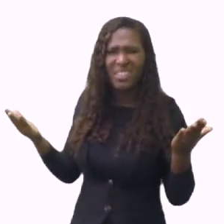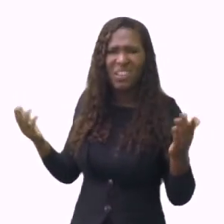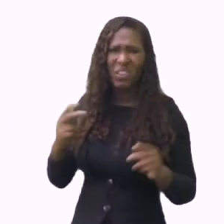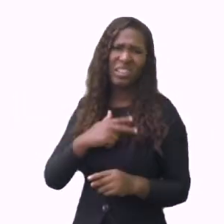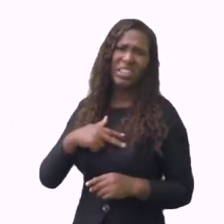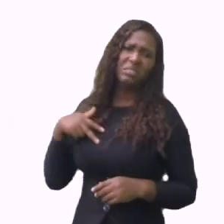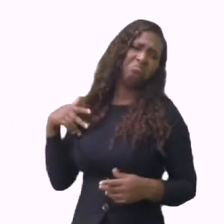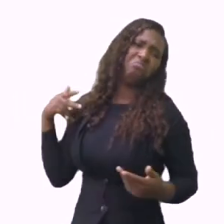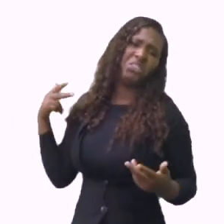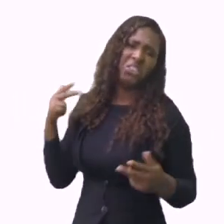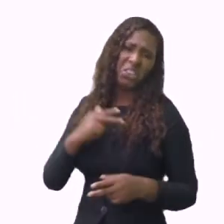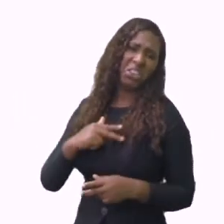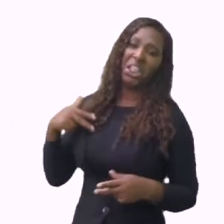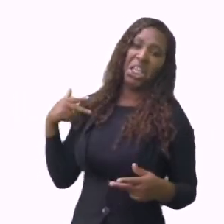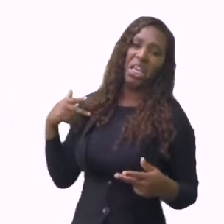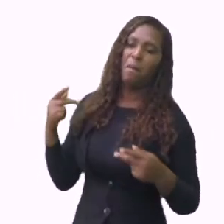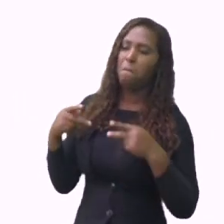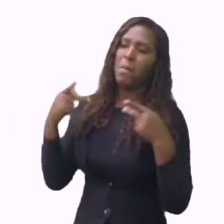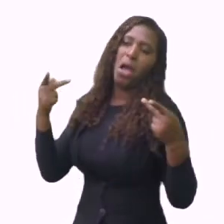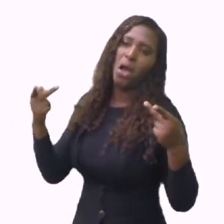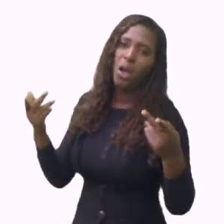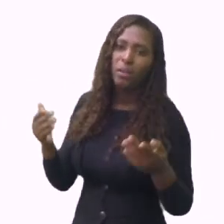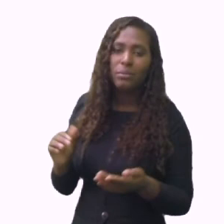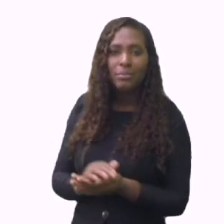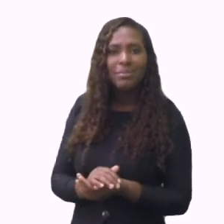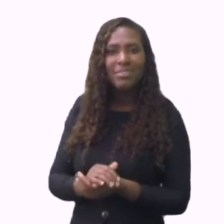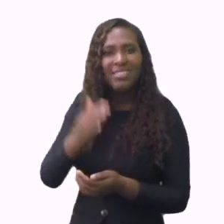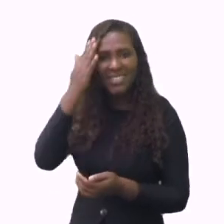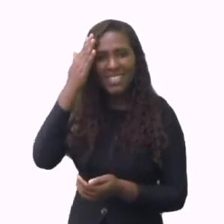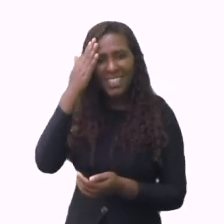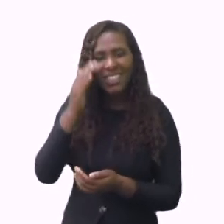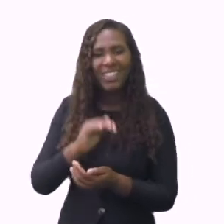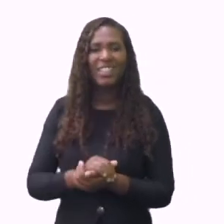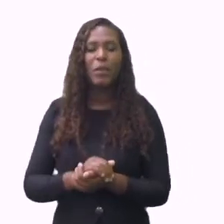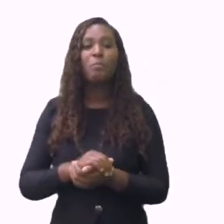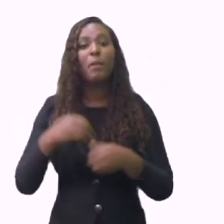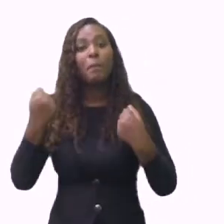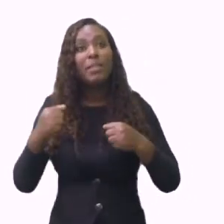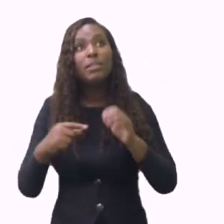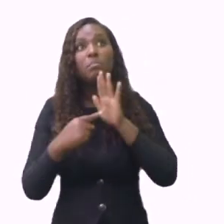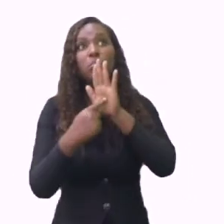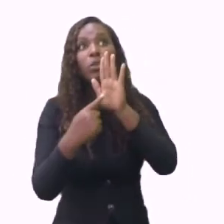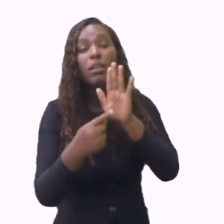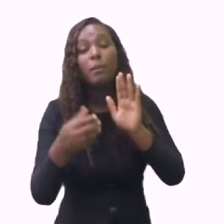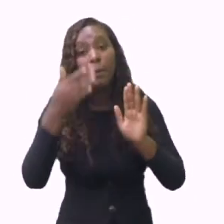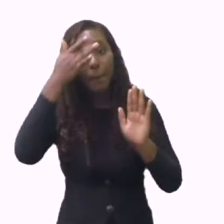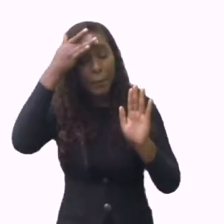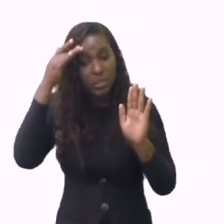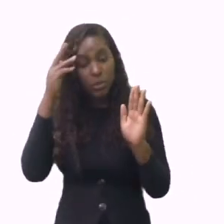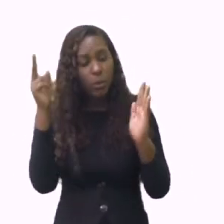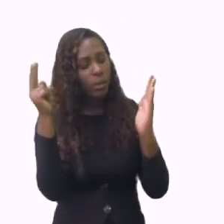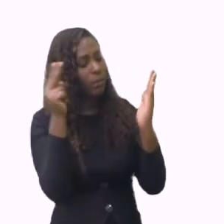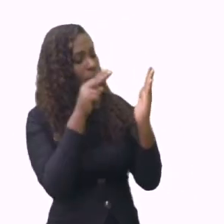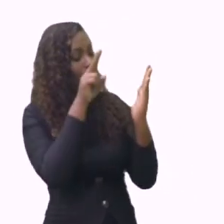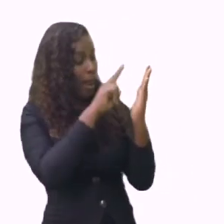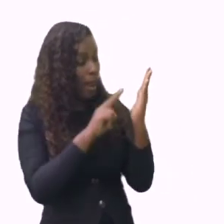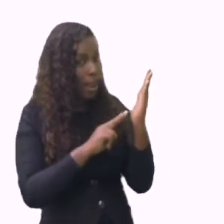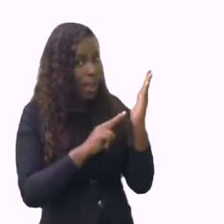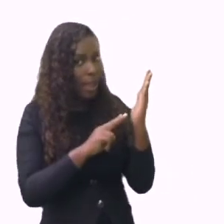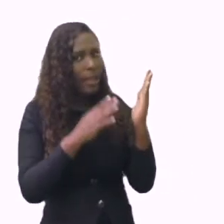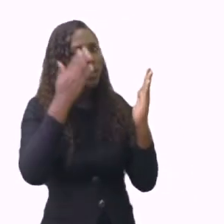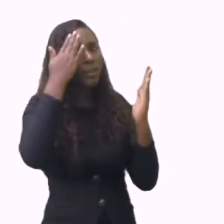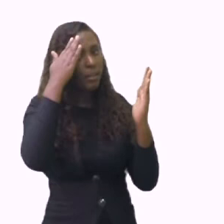que eu entendo que isso é uma gíria. Então, vamos falar outro exemplo. As palavras são como os